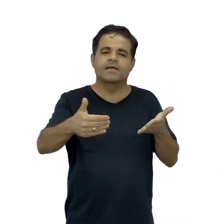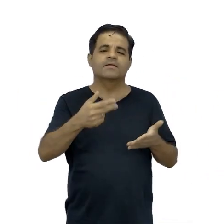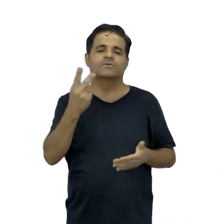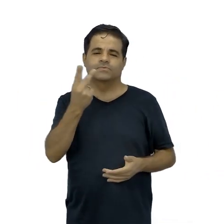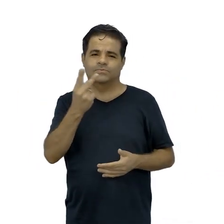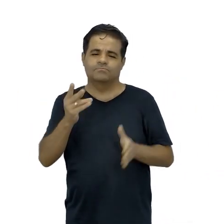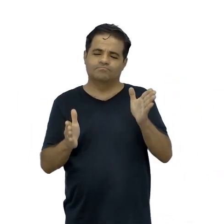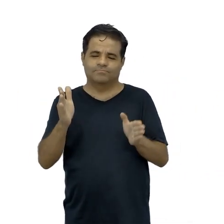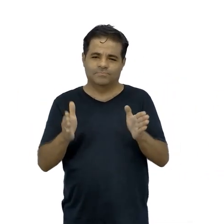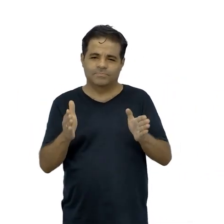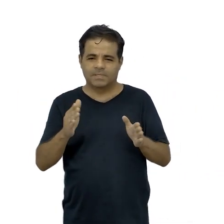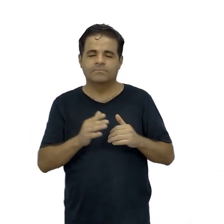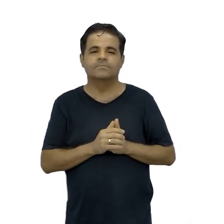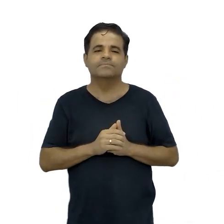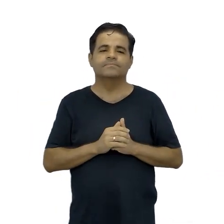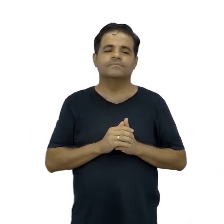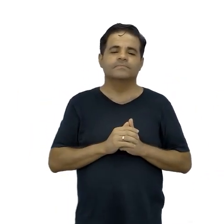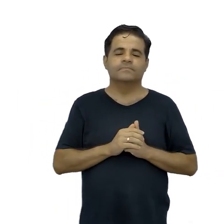segundo momento, tá?